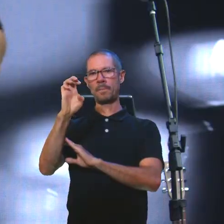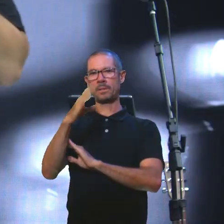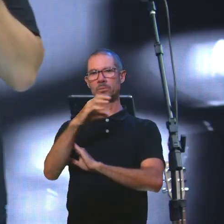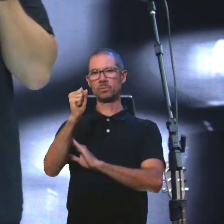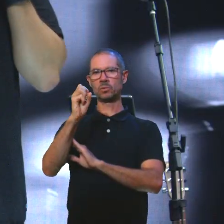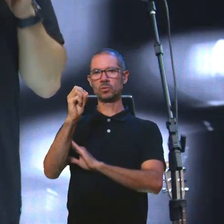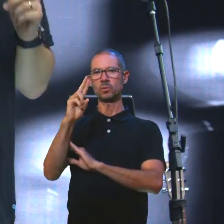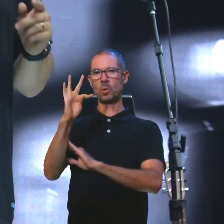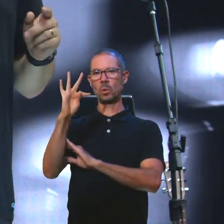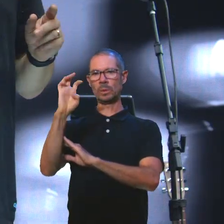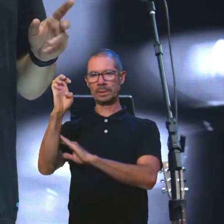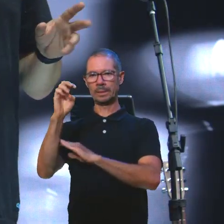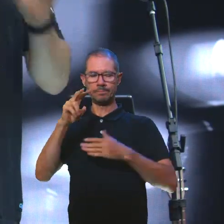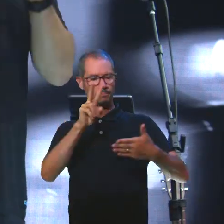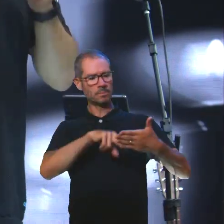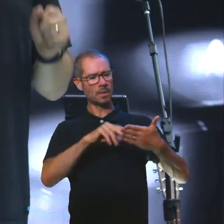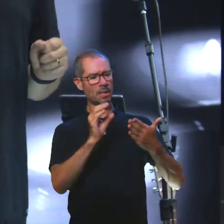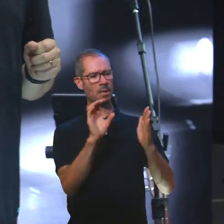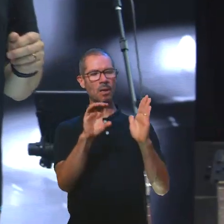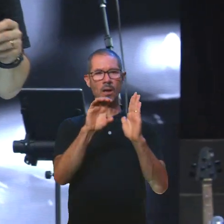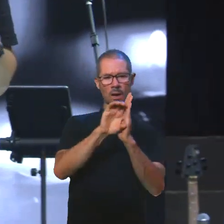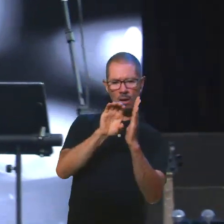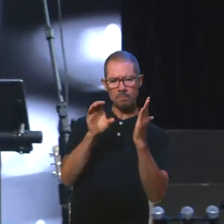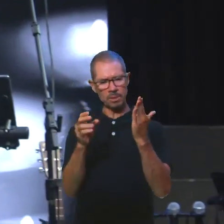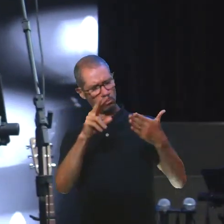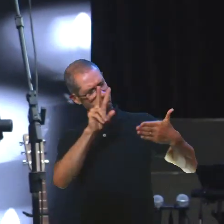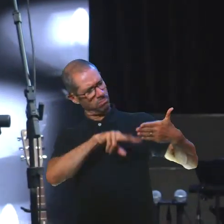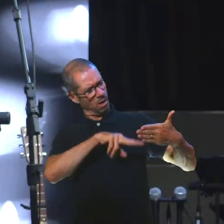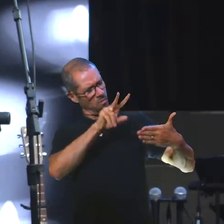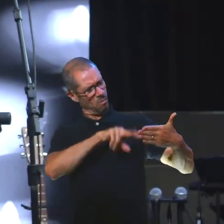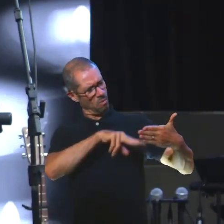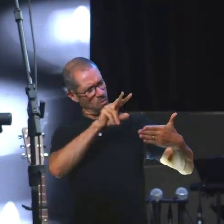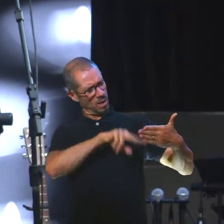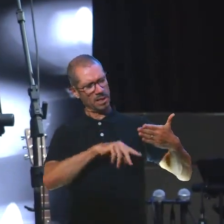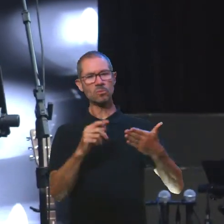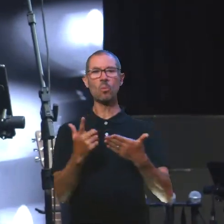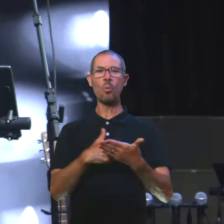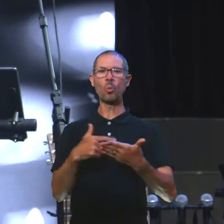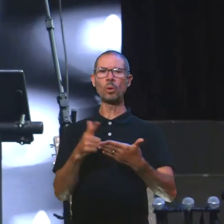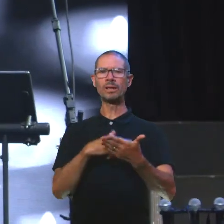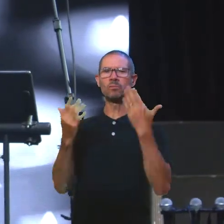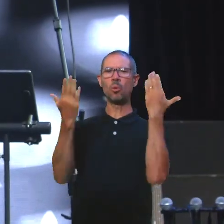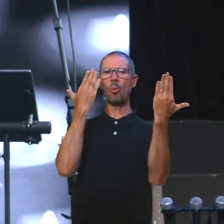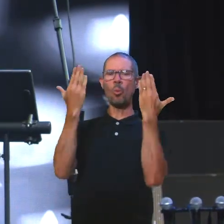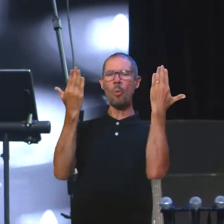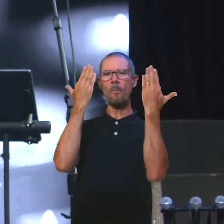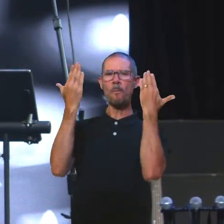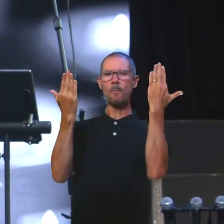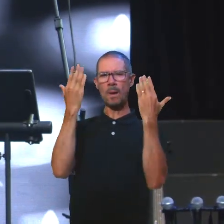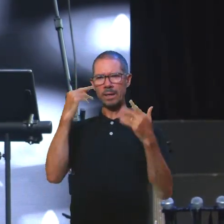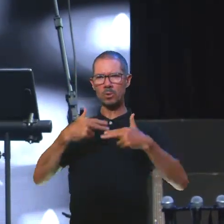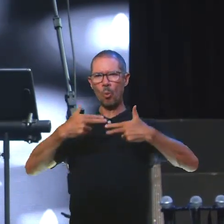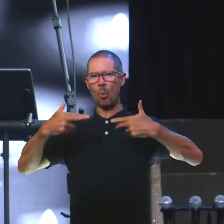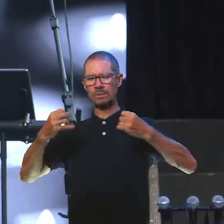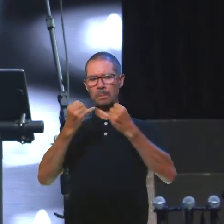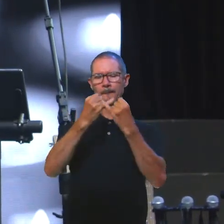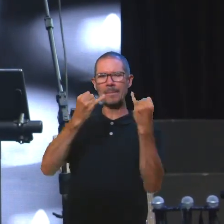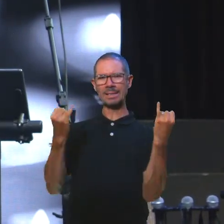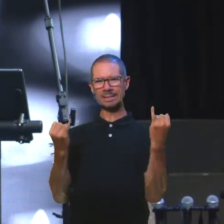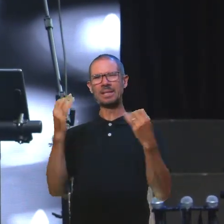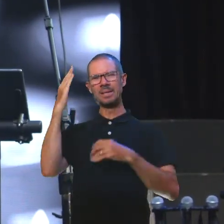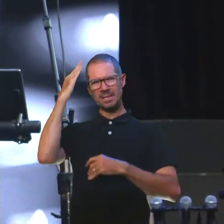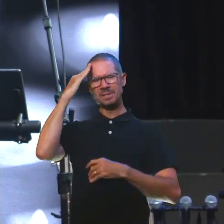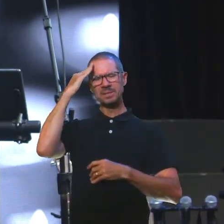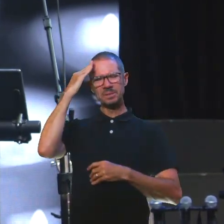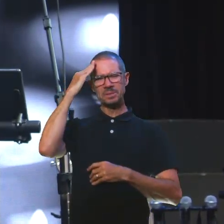E um dos capítulos que eu estava lendo esses dias, foi interessante porque algumas coisas eu acabei me comparando um pouquinho, de coisas semelhantes. E